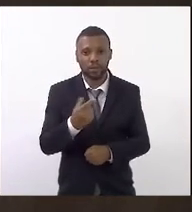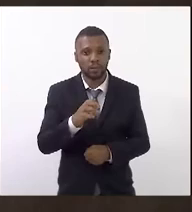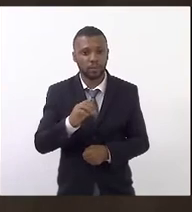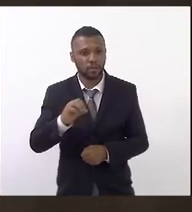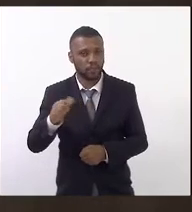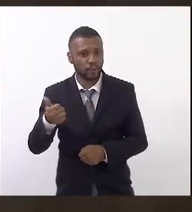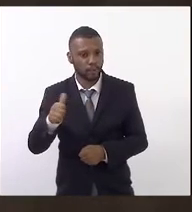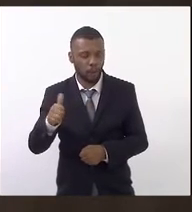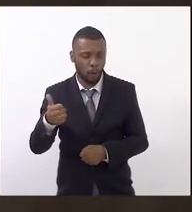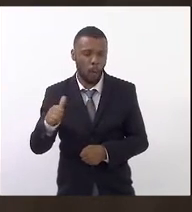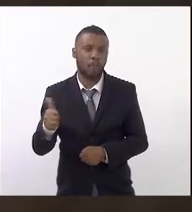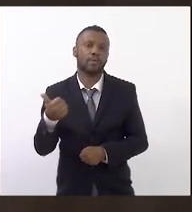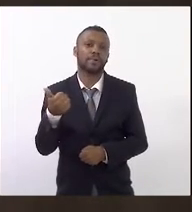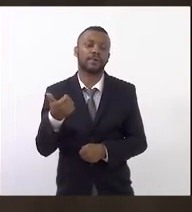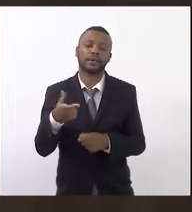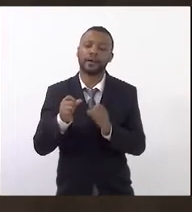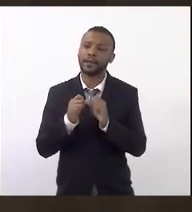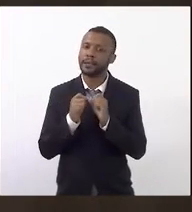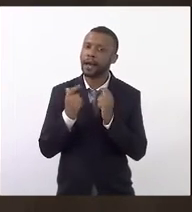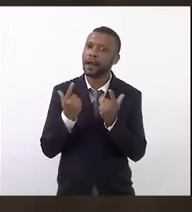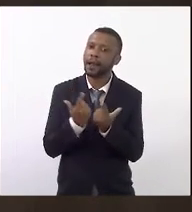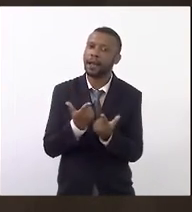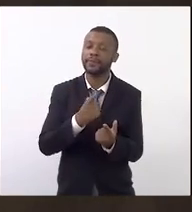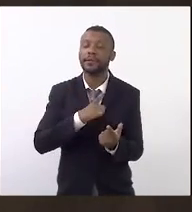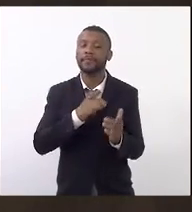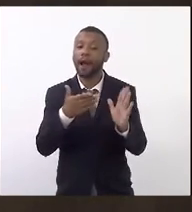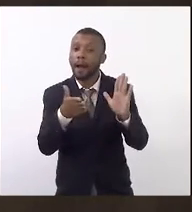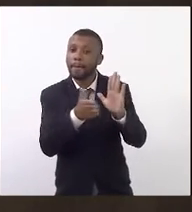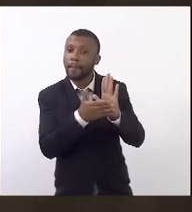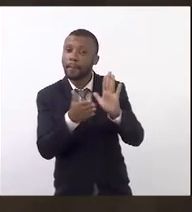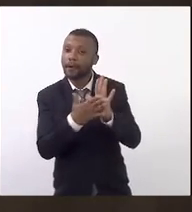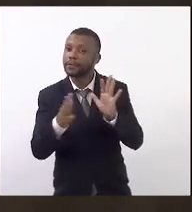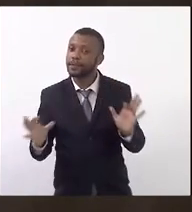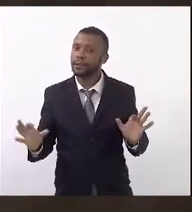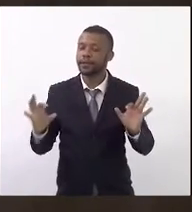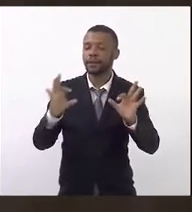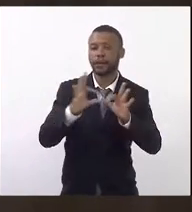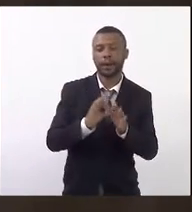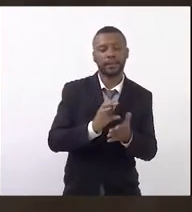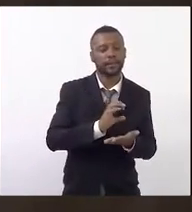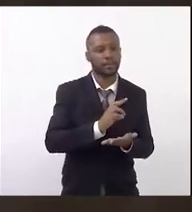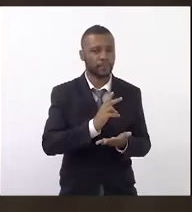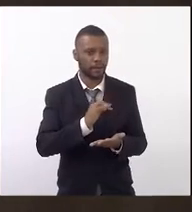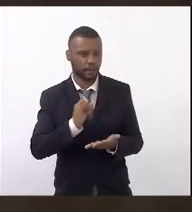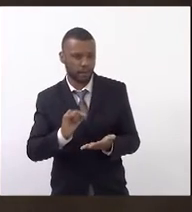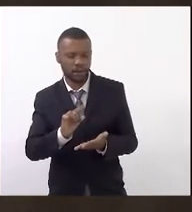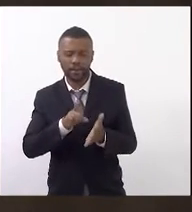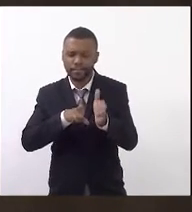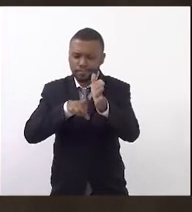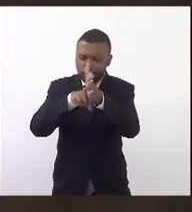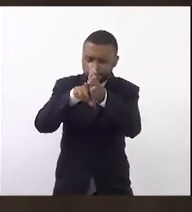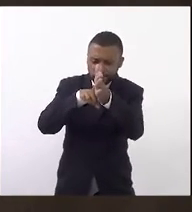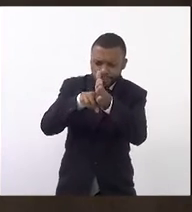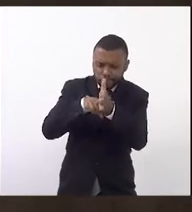esta casa, por proposta da CPI, que levantou as causas da tragédia,